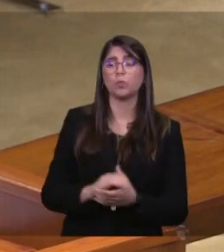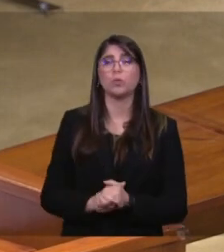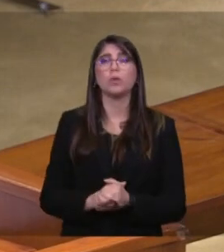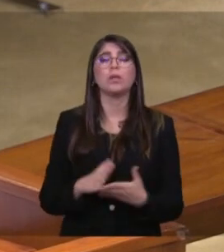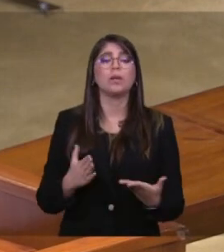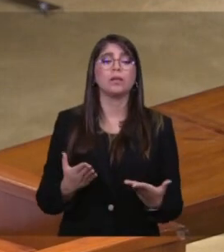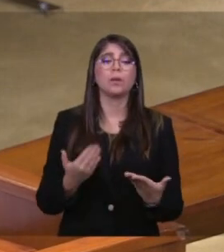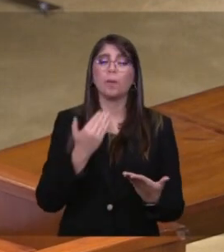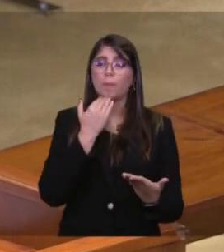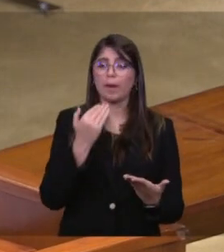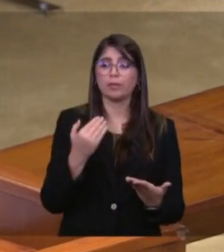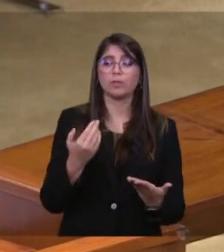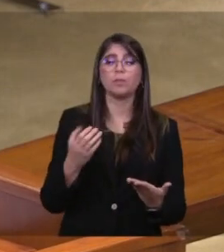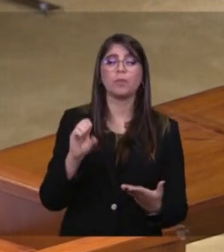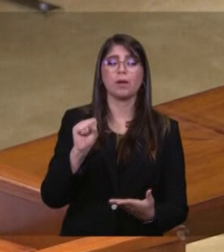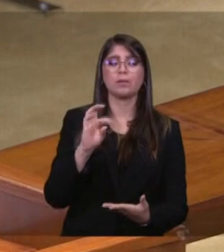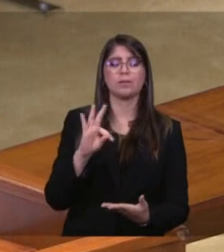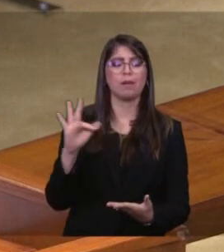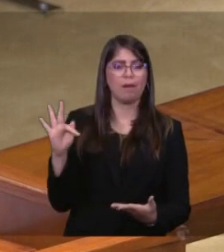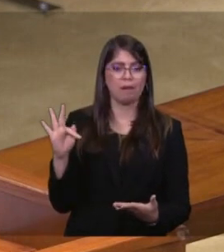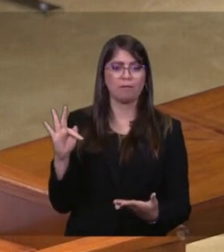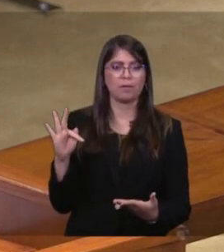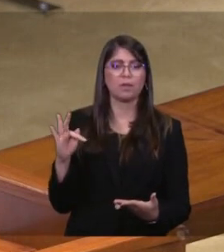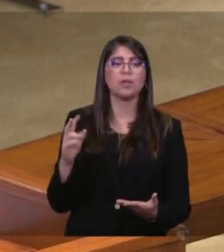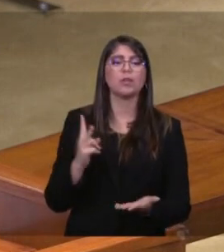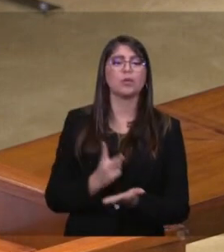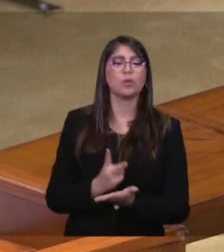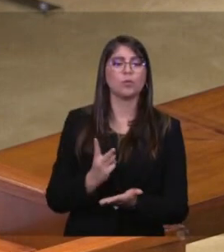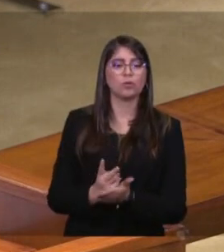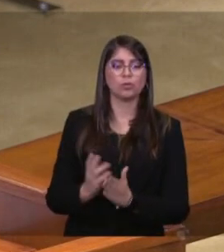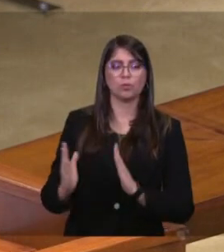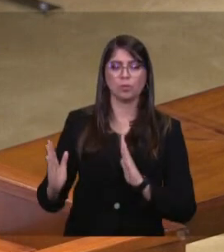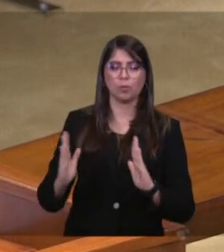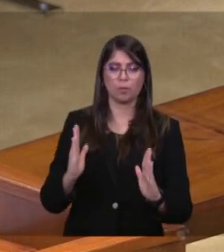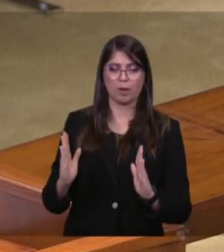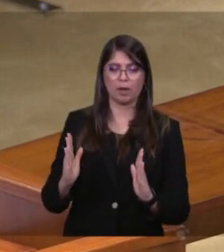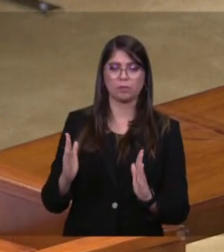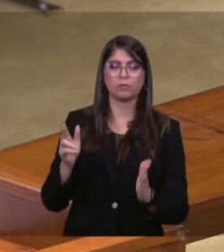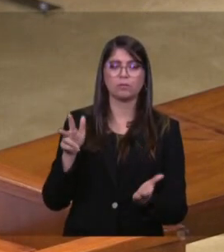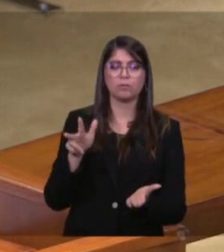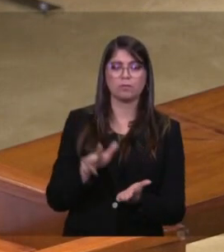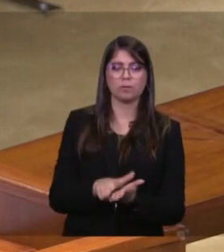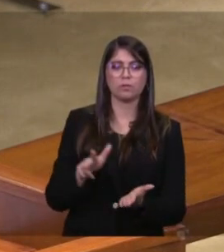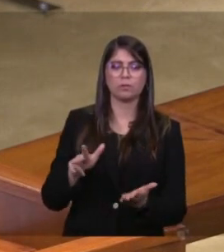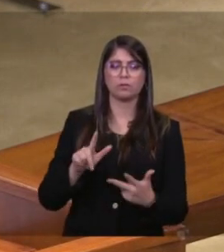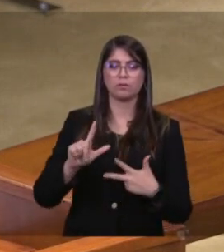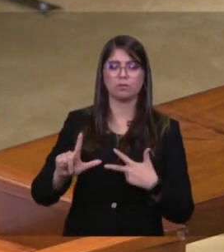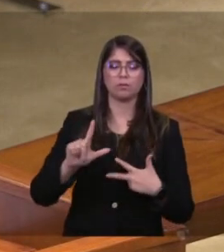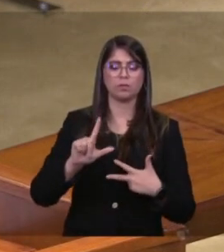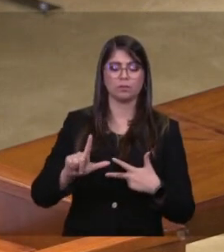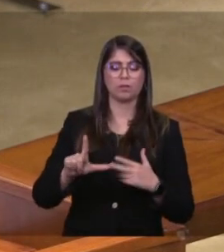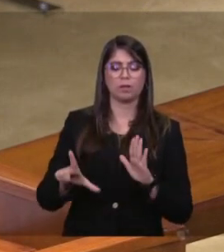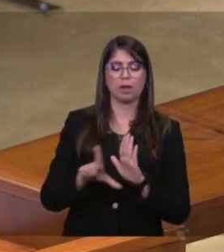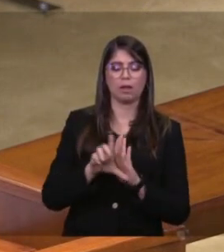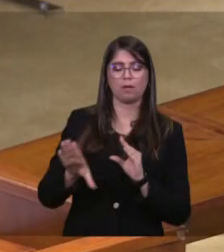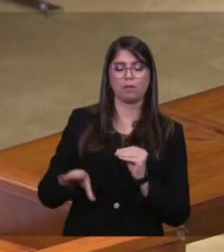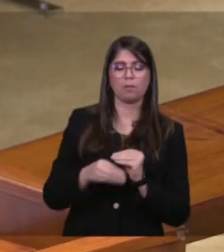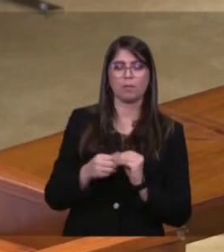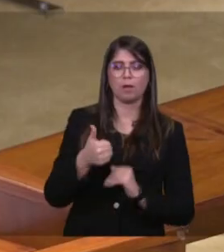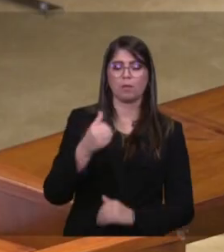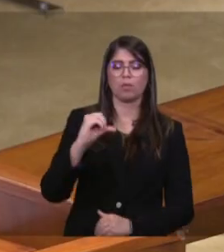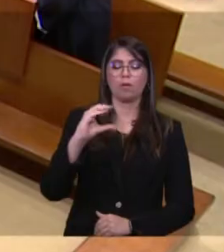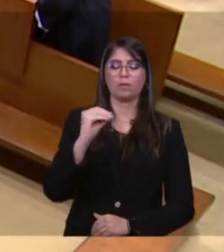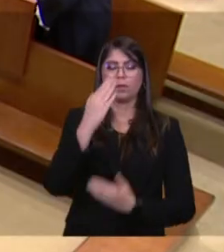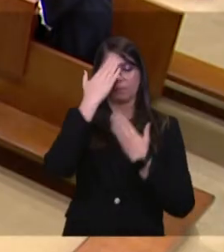a esse colegiado do Supremo Tribunal Federal que preserve o prazo, o termo de vigência estabelecido pelo legislador complementar na Lei Complementar 190.